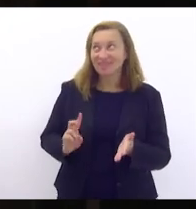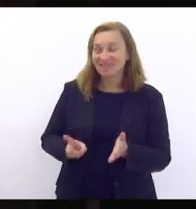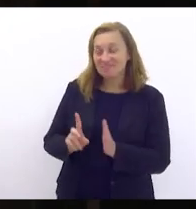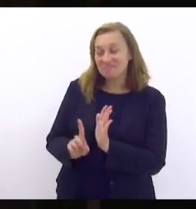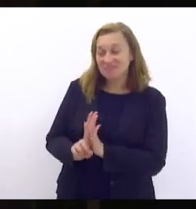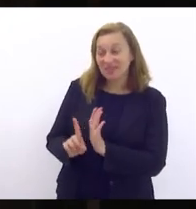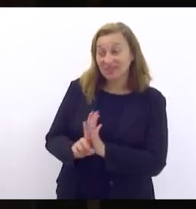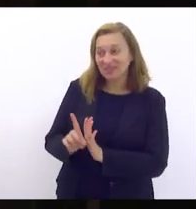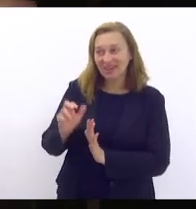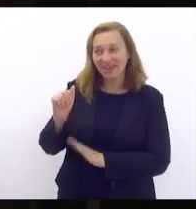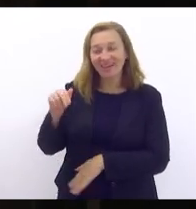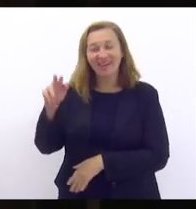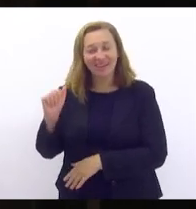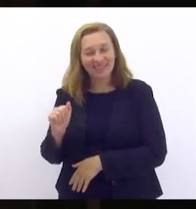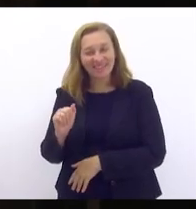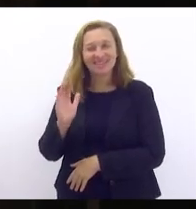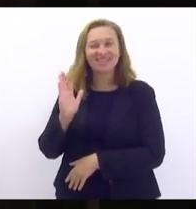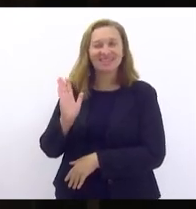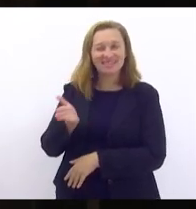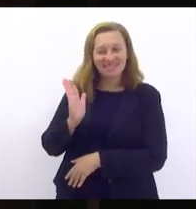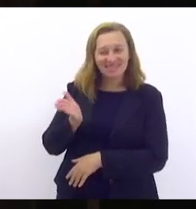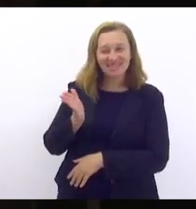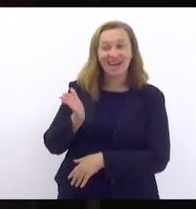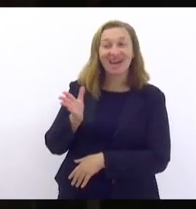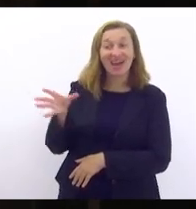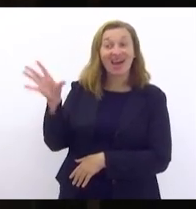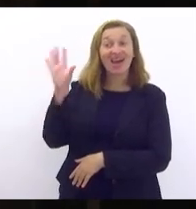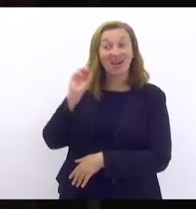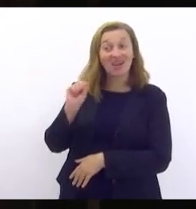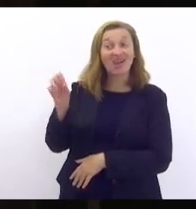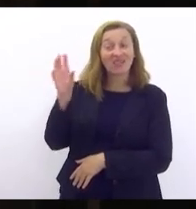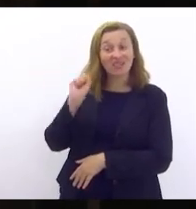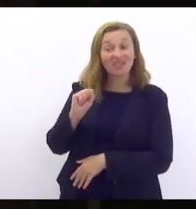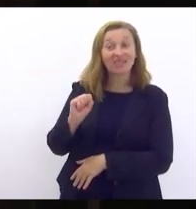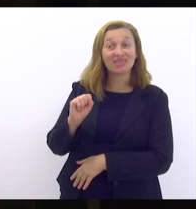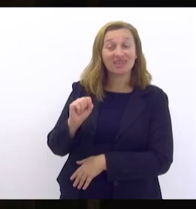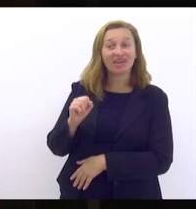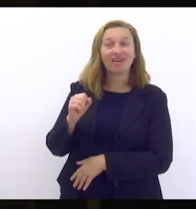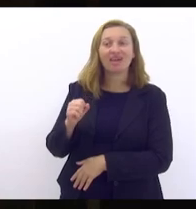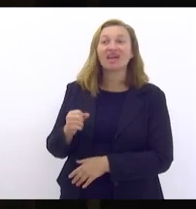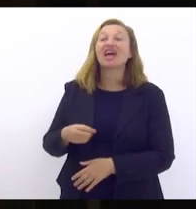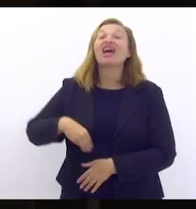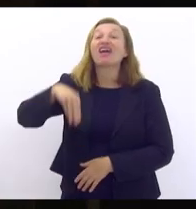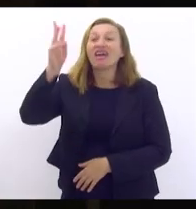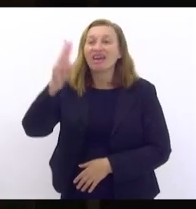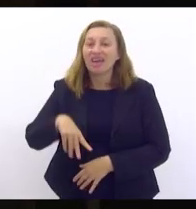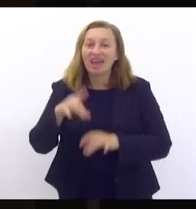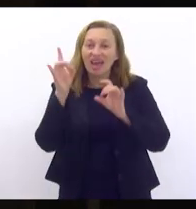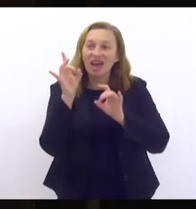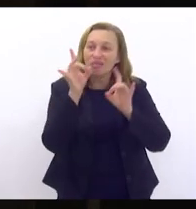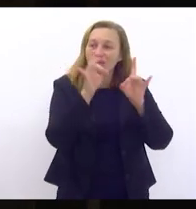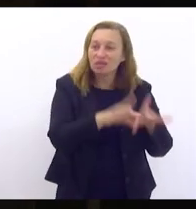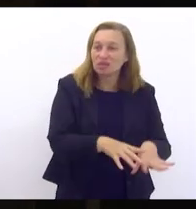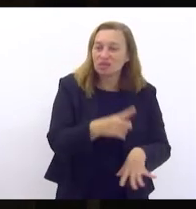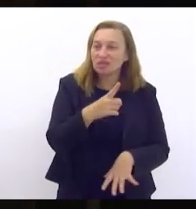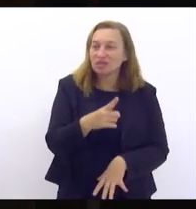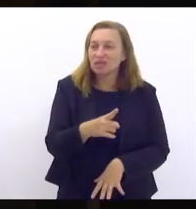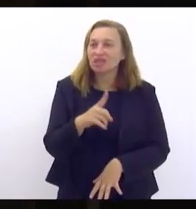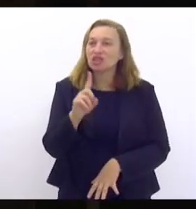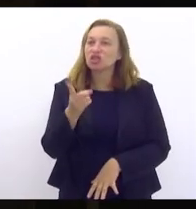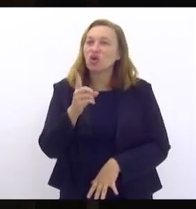isso A Ana as crianças já cansou de ouvir isso quem joga bola fora aí na lata do lixo